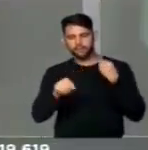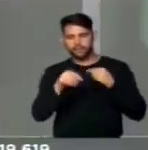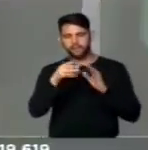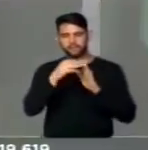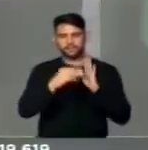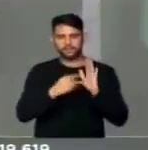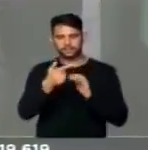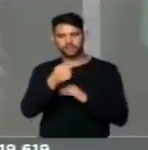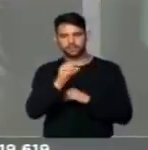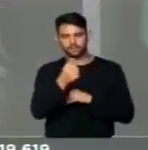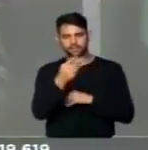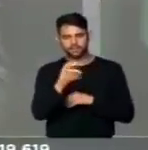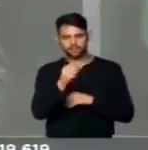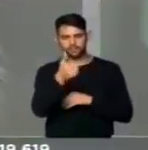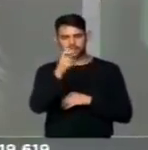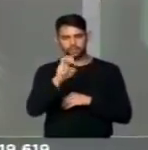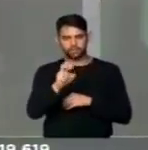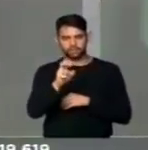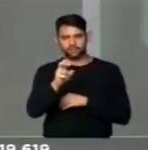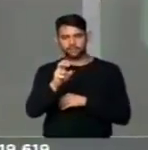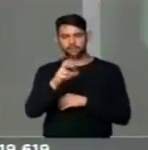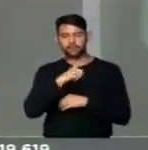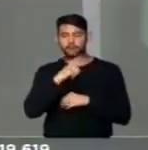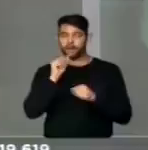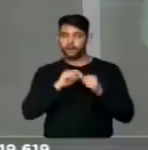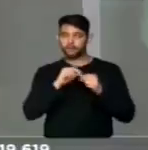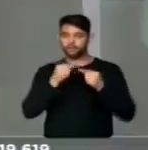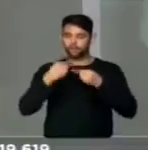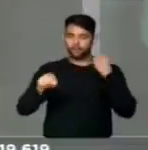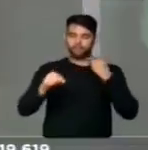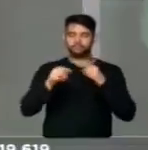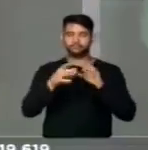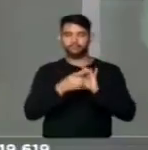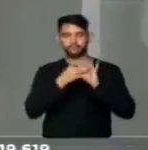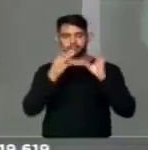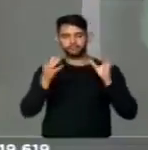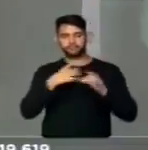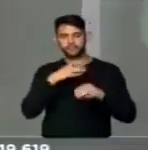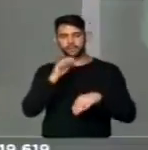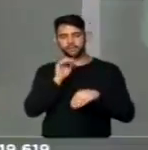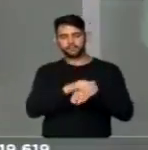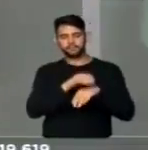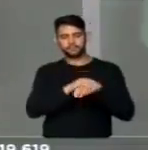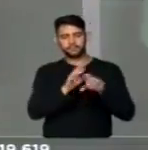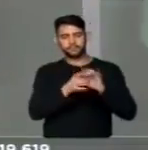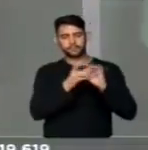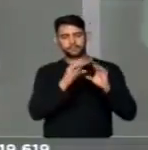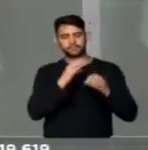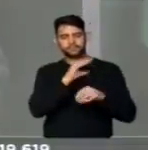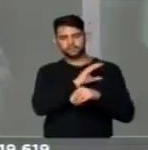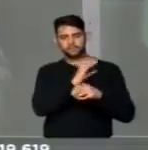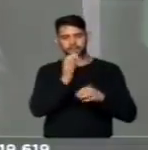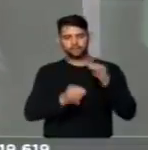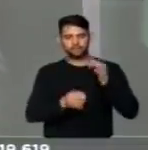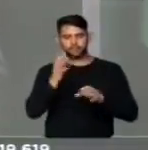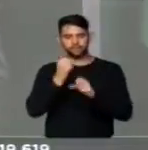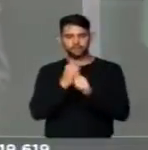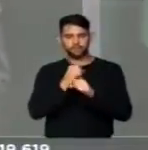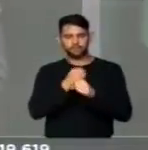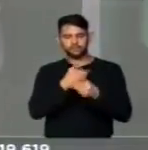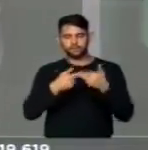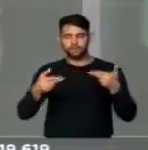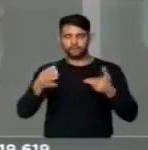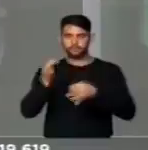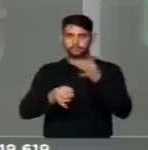provisória 703 de 2015, age contra a autonomia e a independência do Tribunal de Contas da União e demais